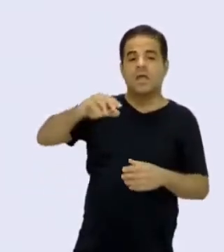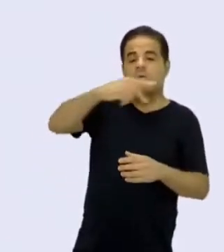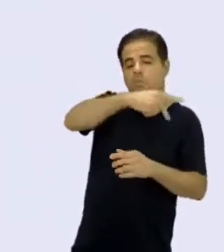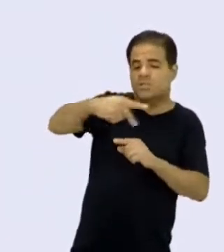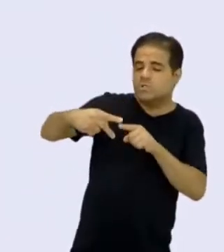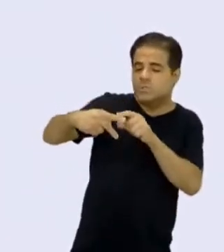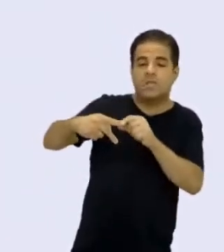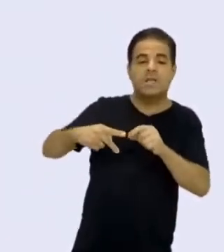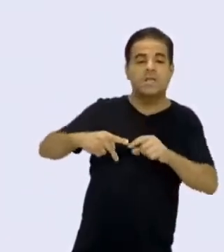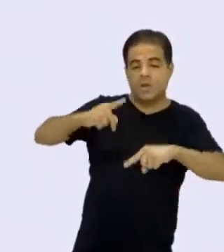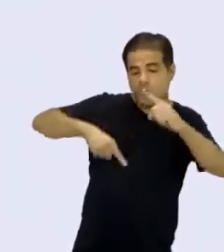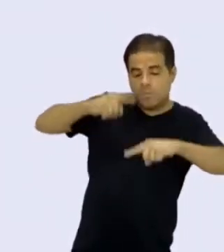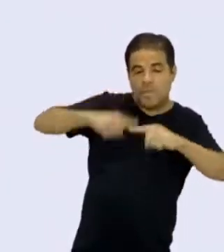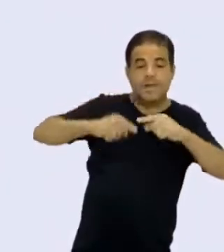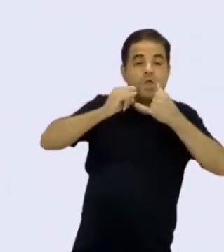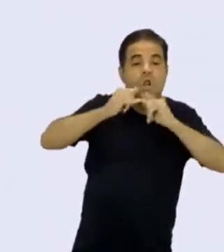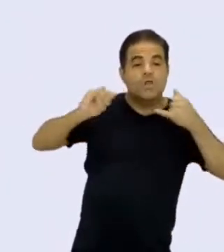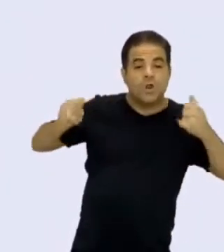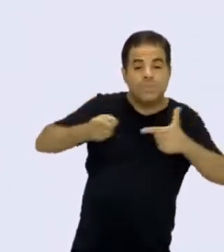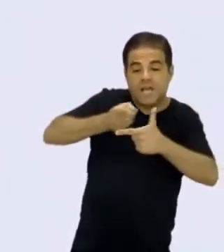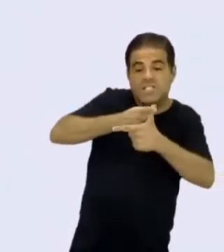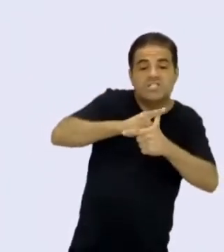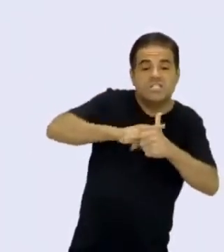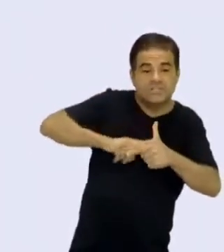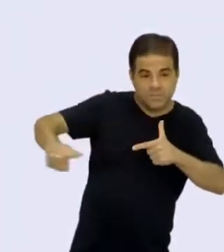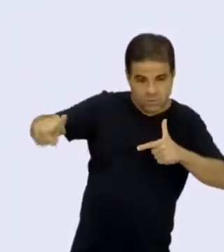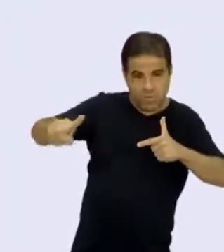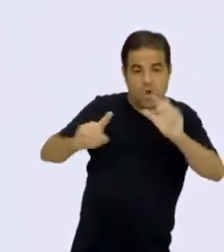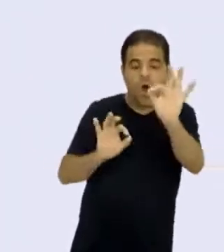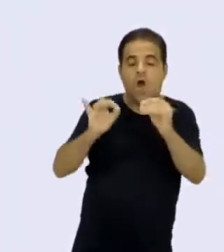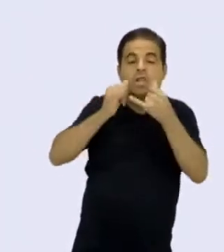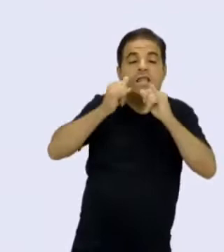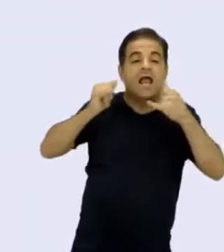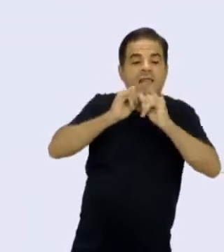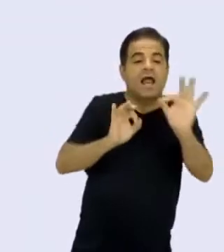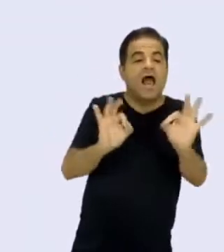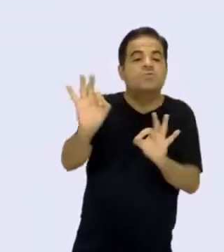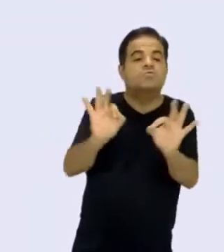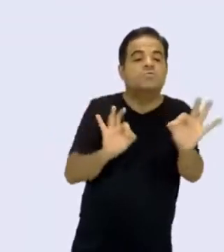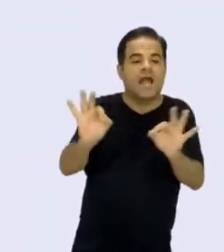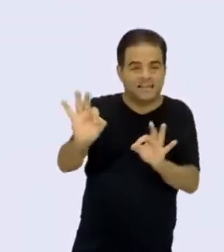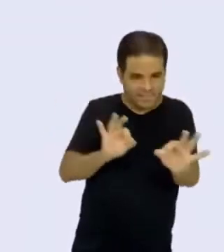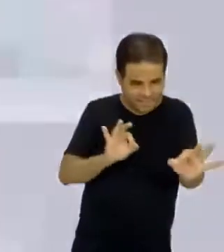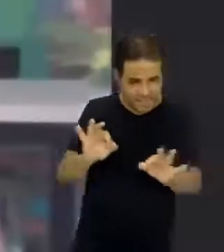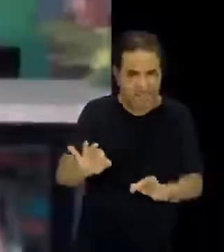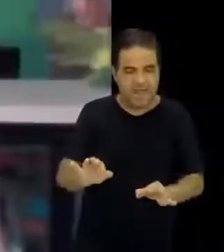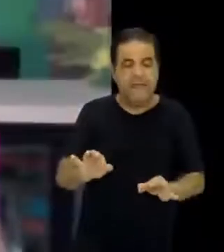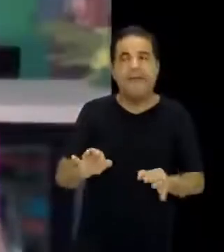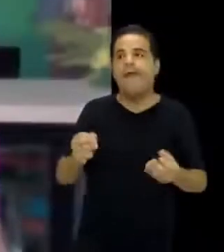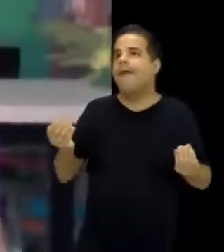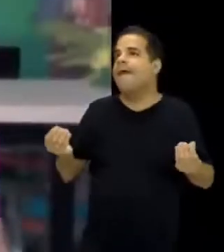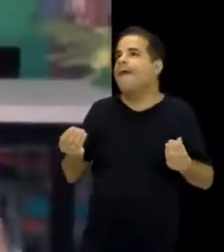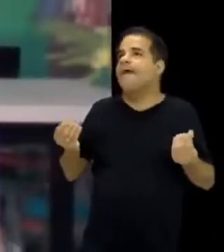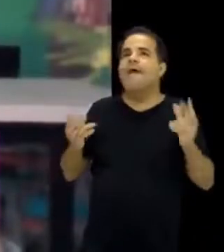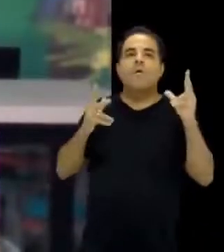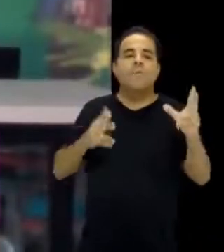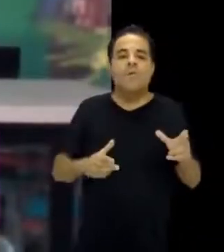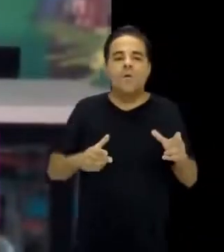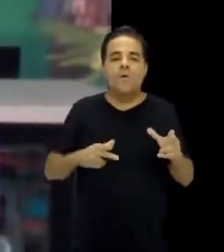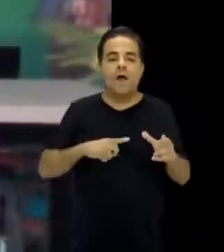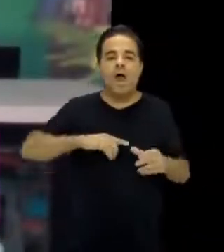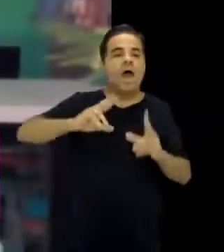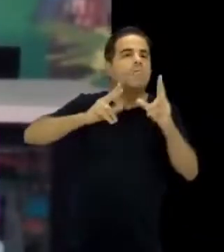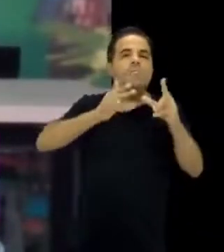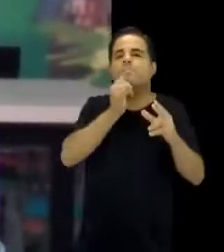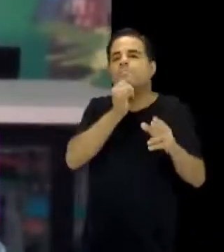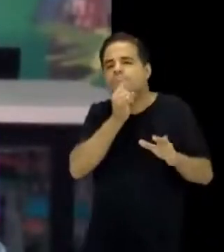componente eletrônico que é um divisor de tensão ajustável. Como assim? Ele é como se fosse uma torneira.